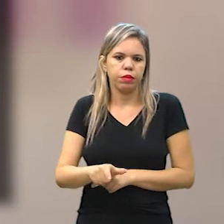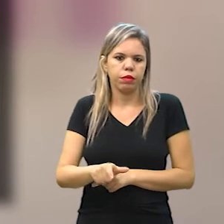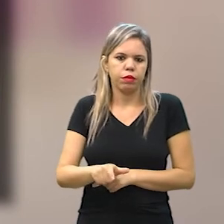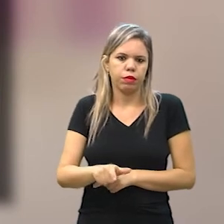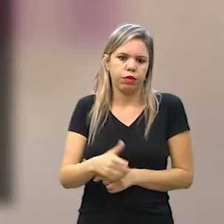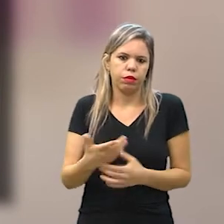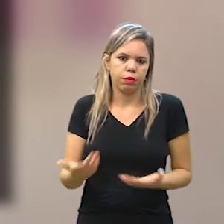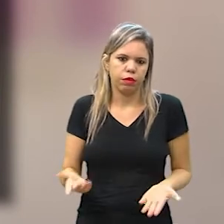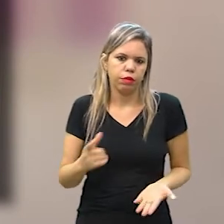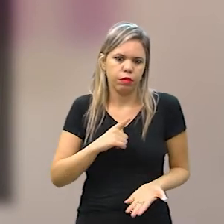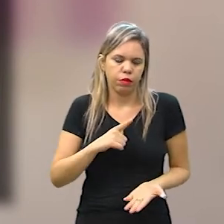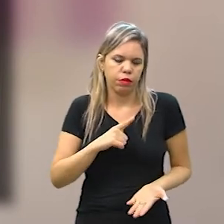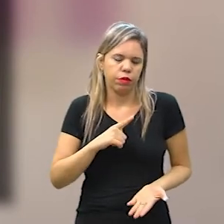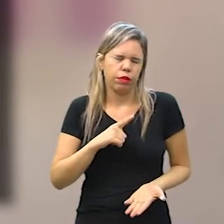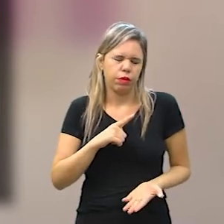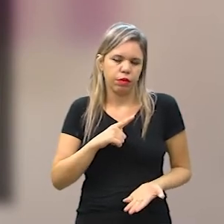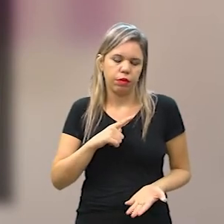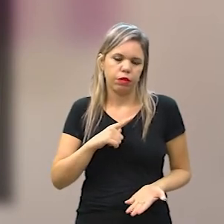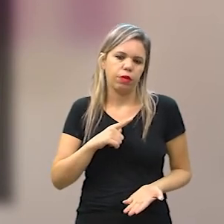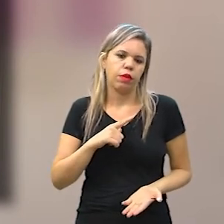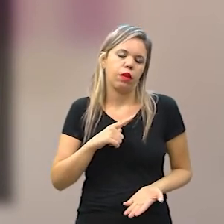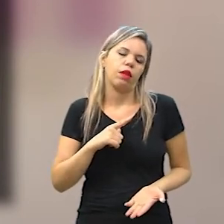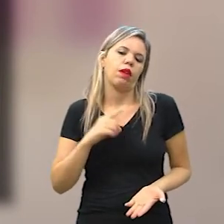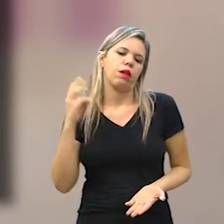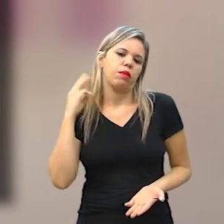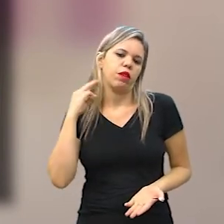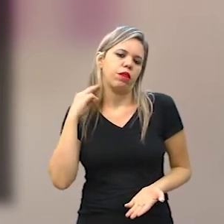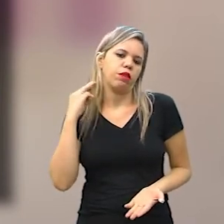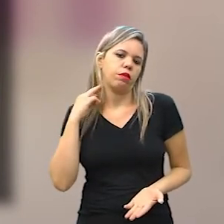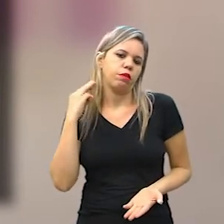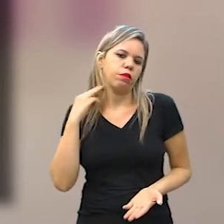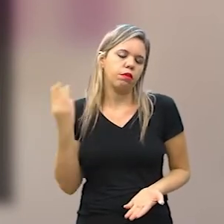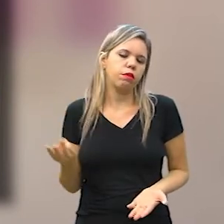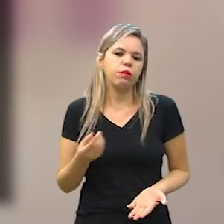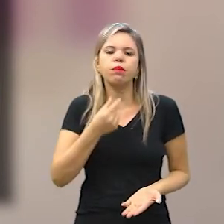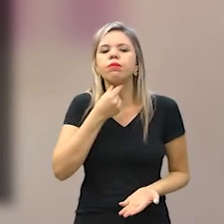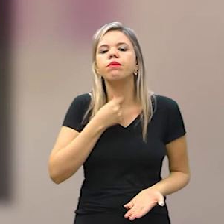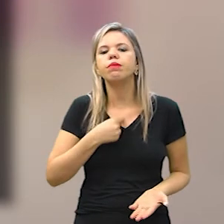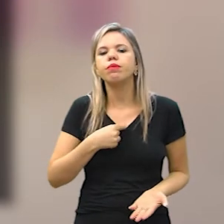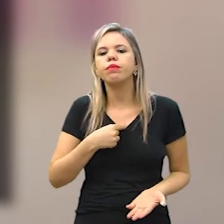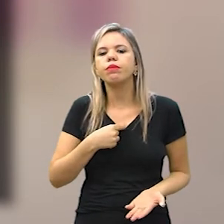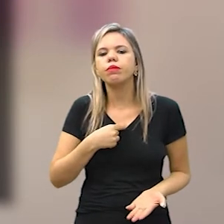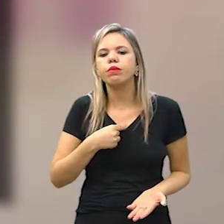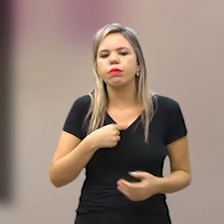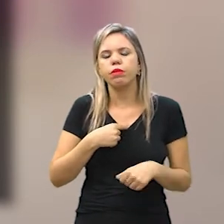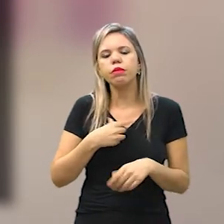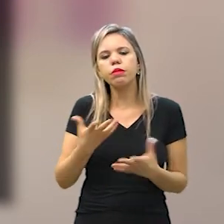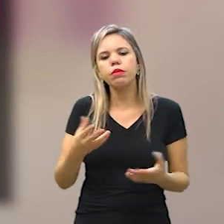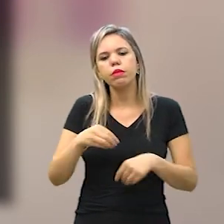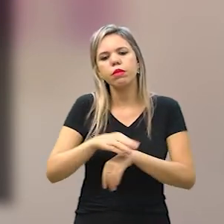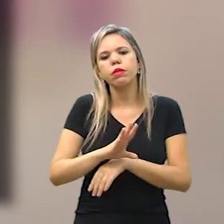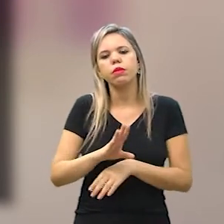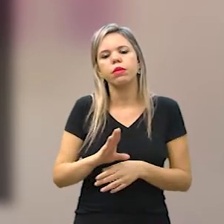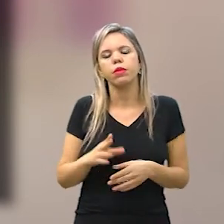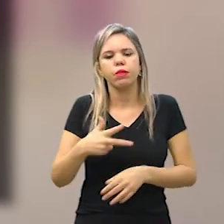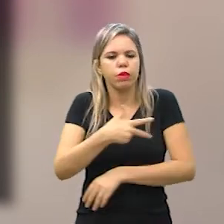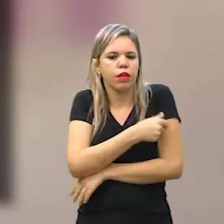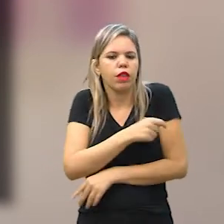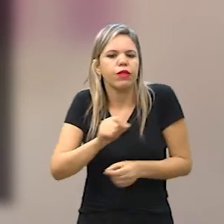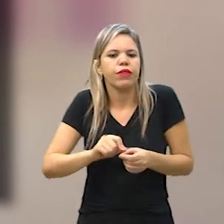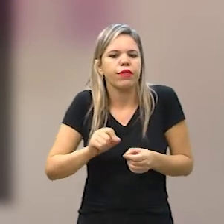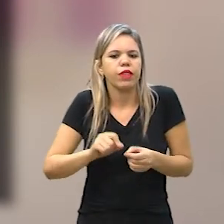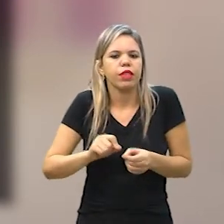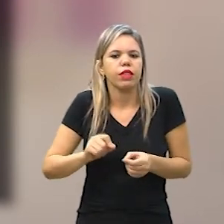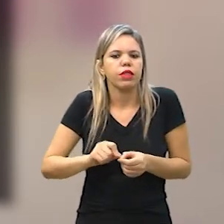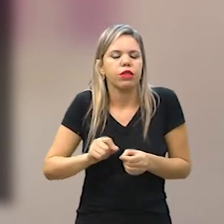pessoa, né? Aquele indivíduo que tem o meningococo que fica na orofaringe e ele é um portador são. O que a vacina